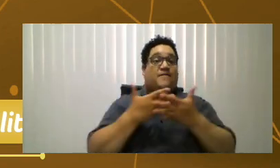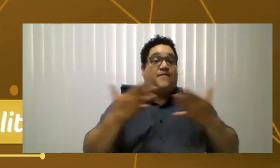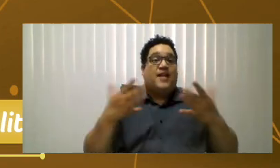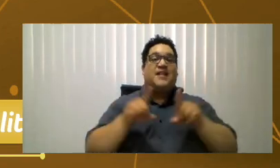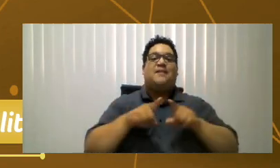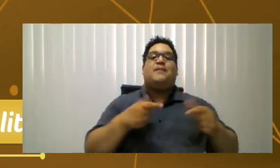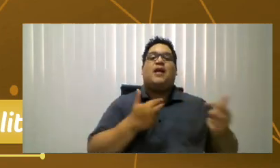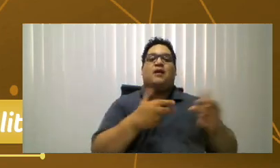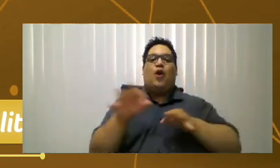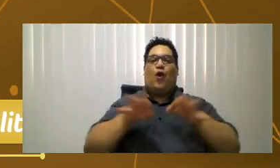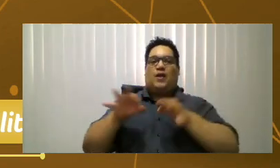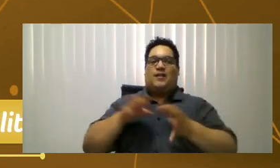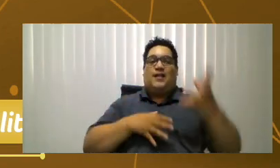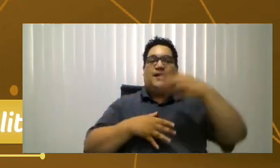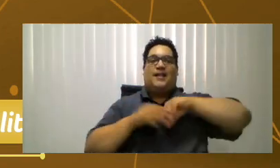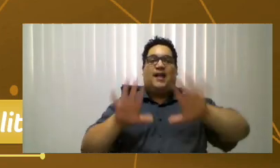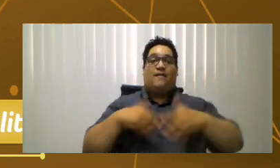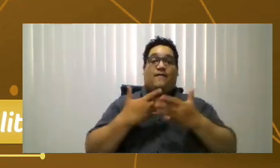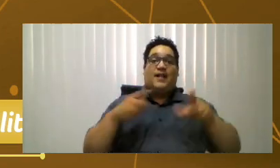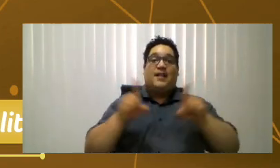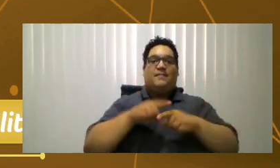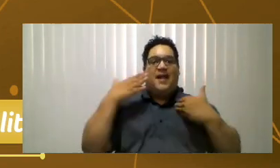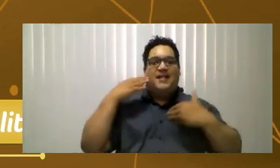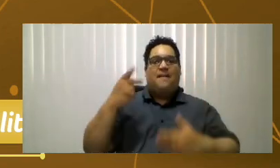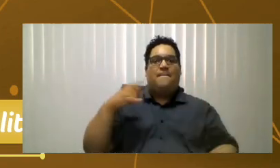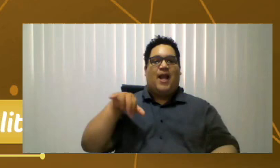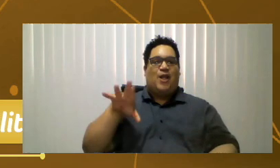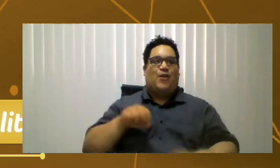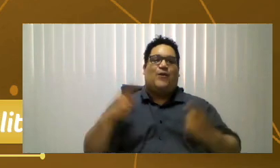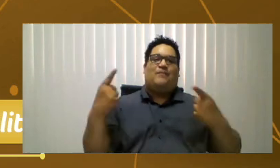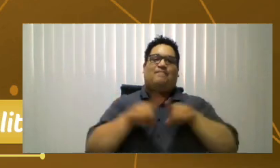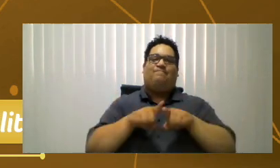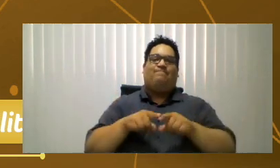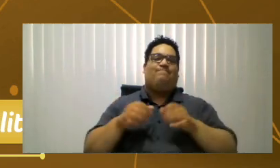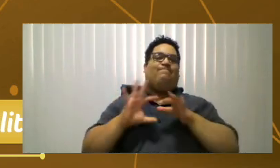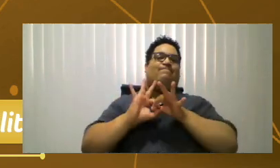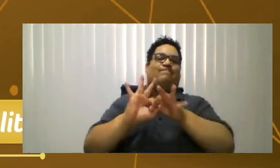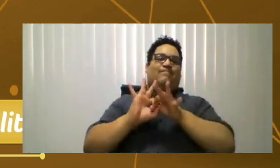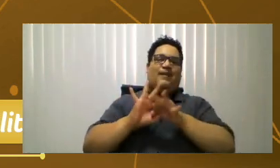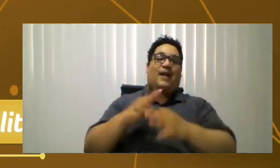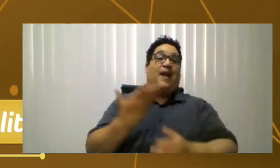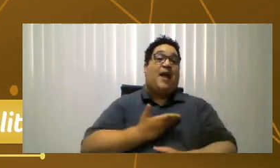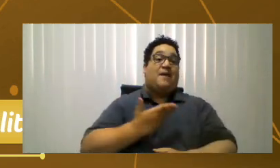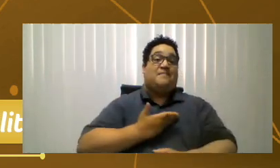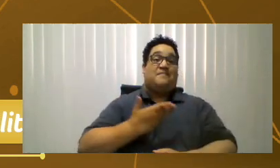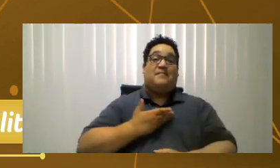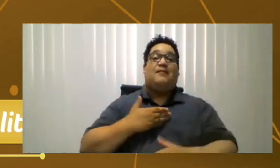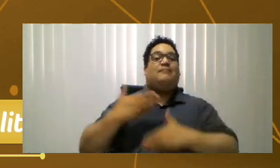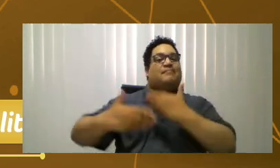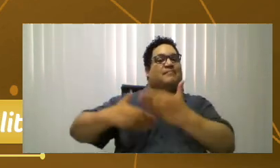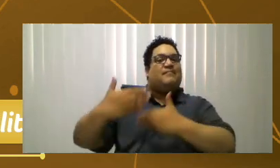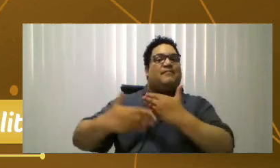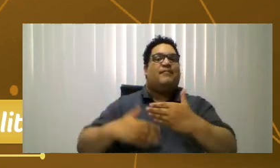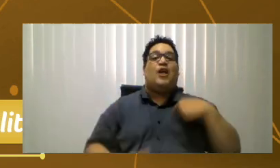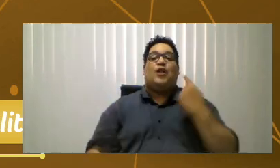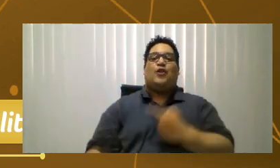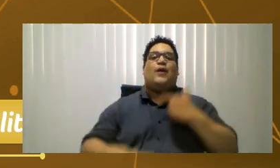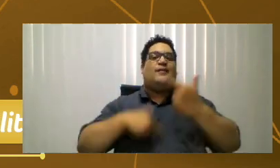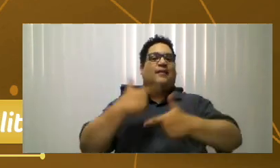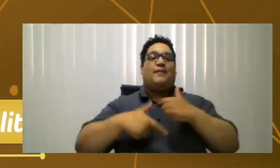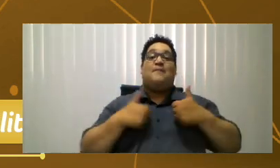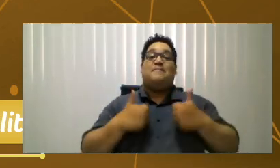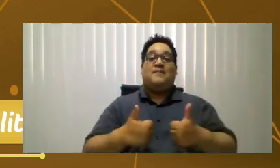os organizadores do evento, agradecer o Pedro aqui, que é um parceirão, a gente se tornou muito amigo aqui e a gente está trabalhando muito